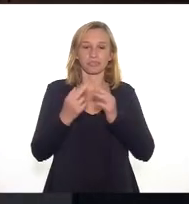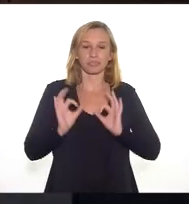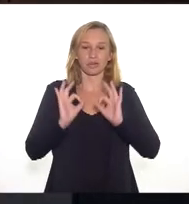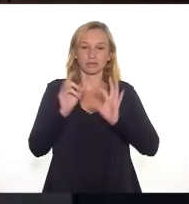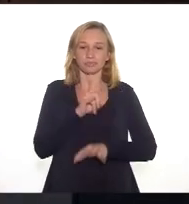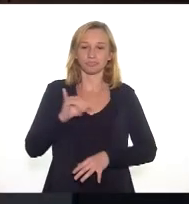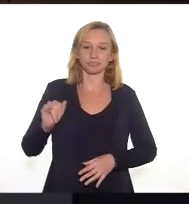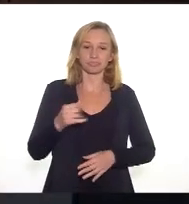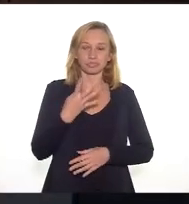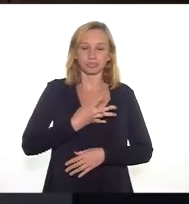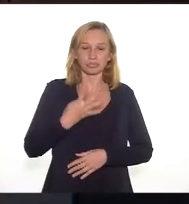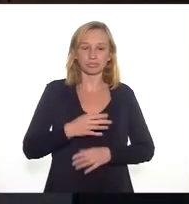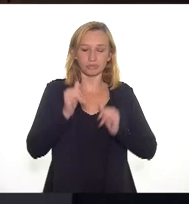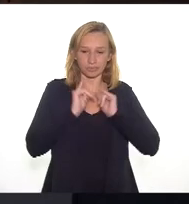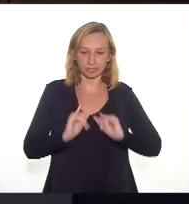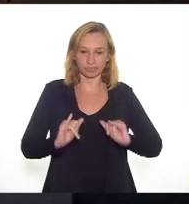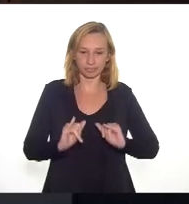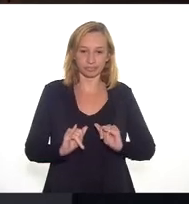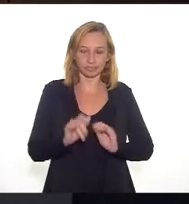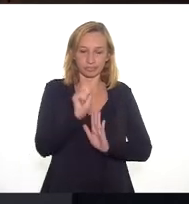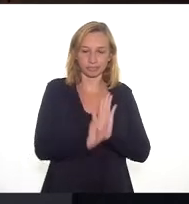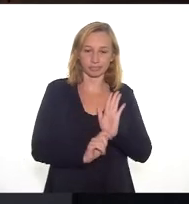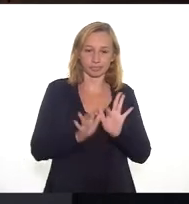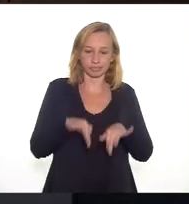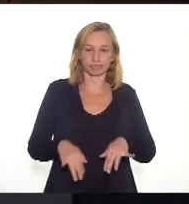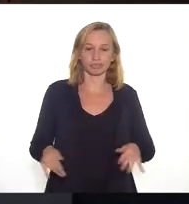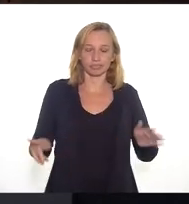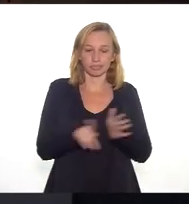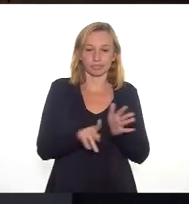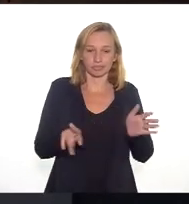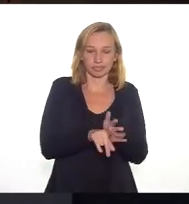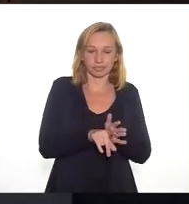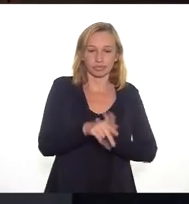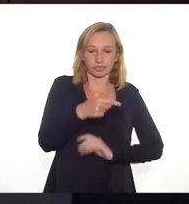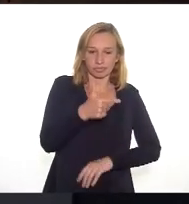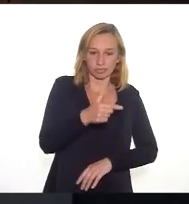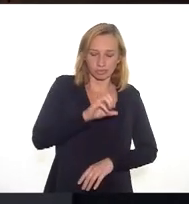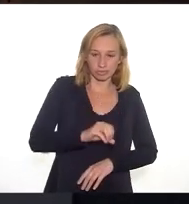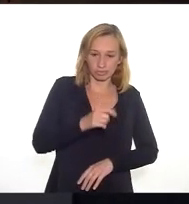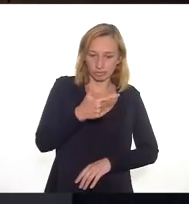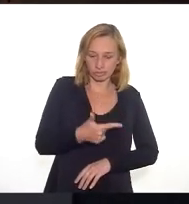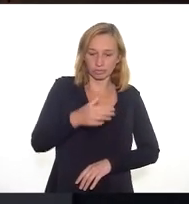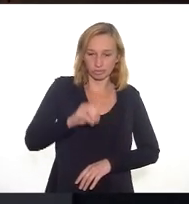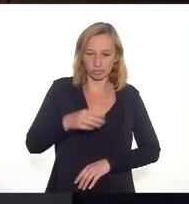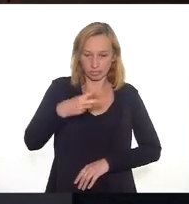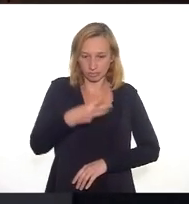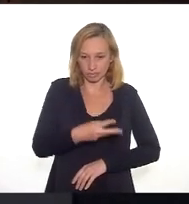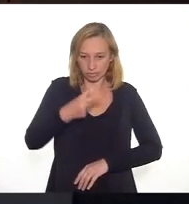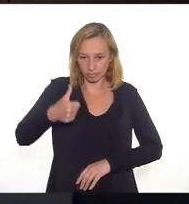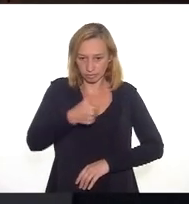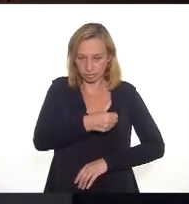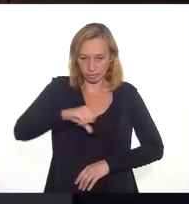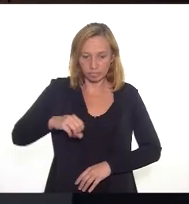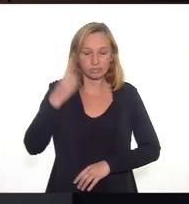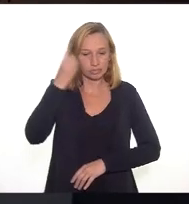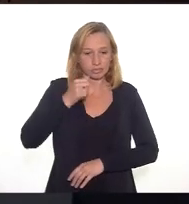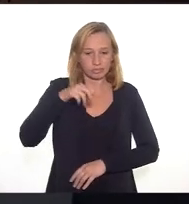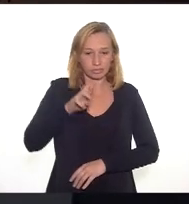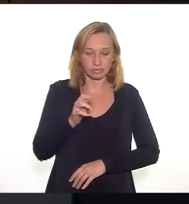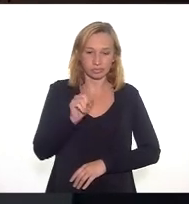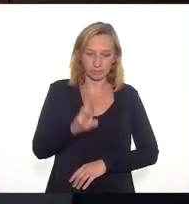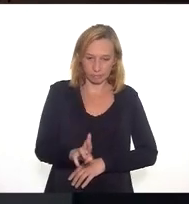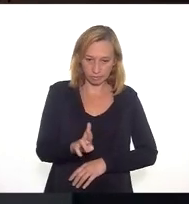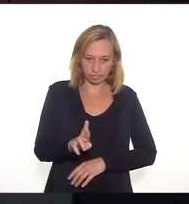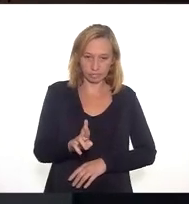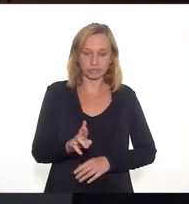dia 4. Anuncio. Redação final, projeto de lei 203-2019, de autoria do deputado Rosenberg Reis, que fica o Poder